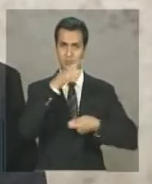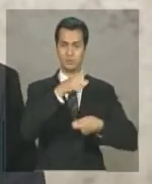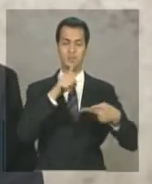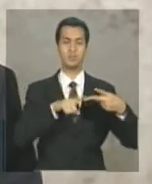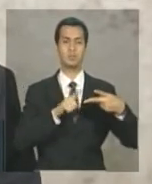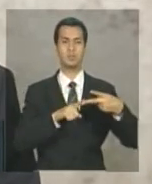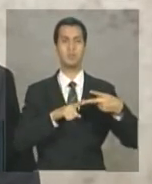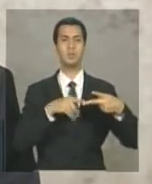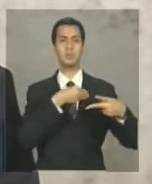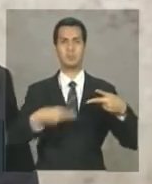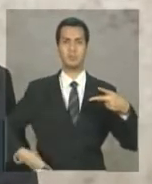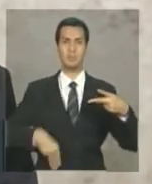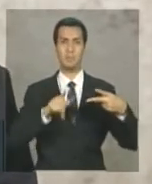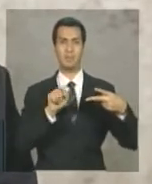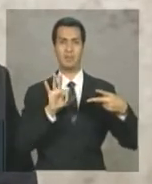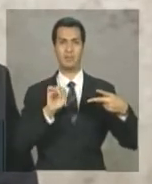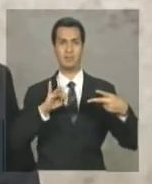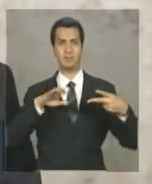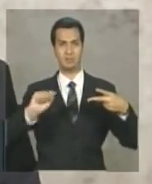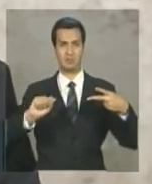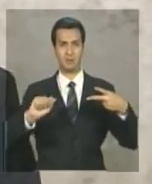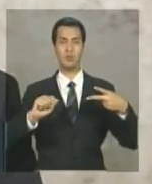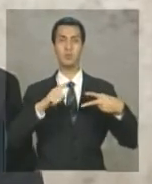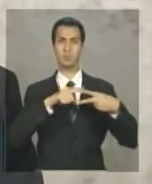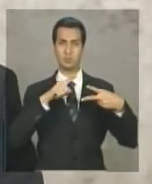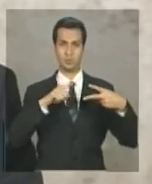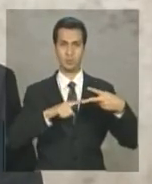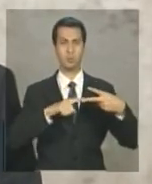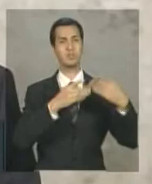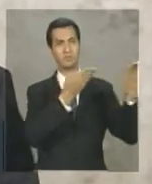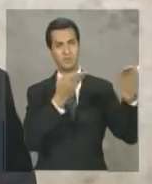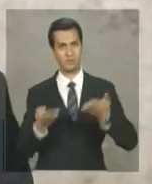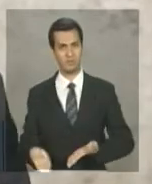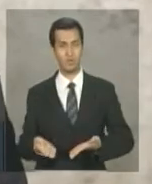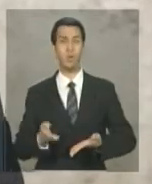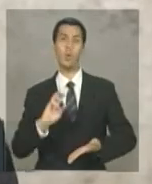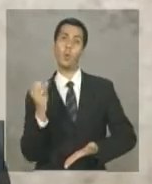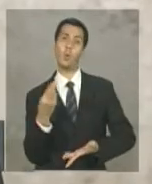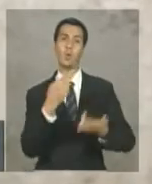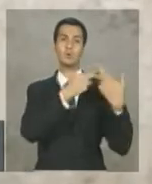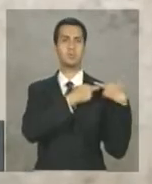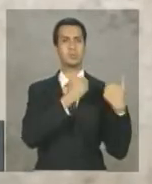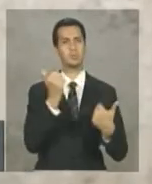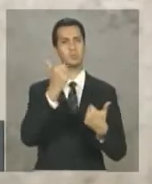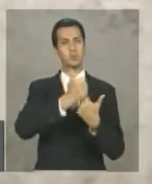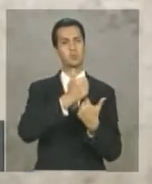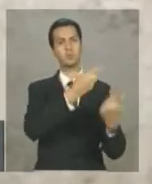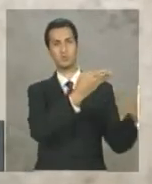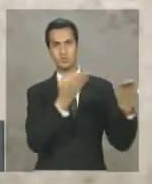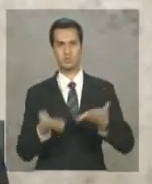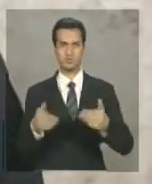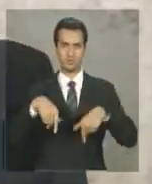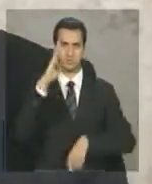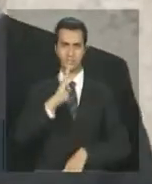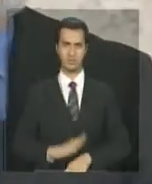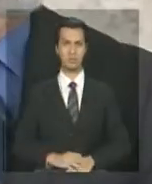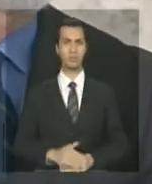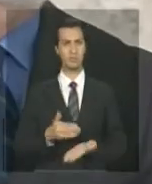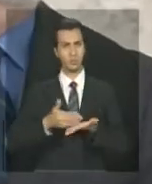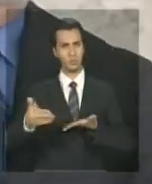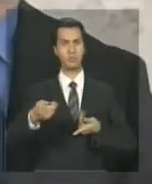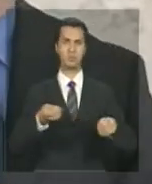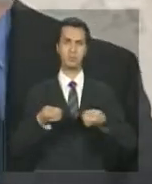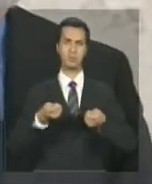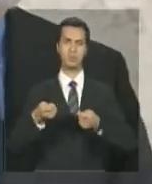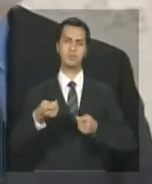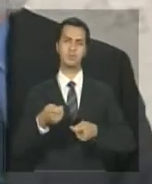e a chanceler Patrícia Espinosa, para comparecerem ou designarem um representante para dar início a esse processo. Ministro, só para eu